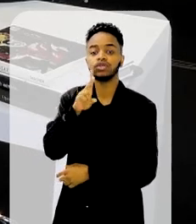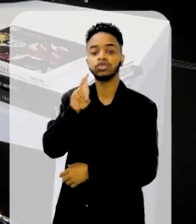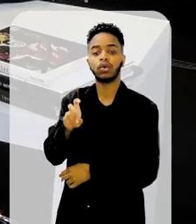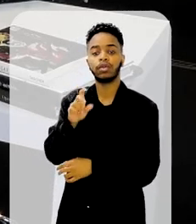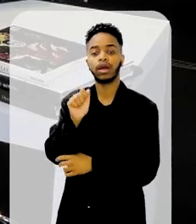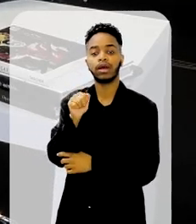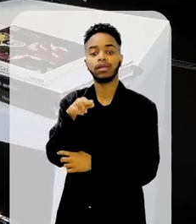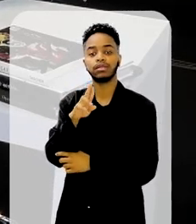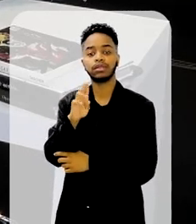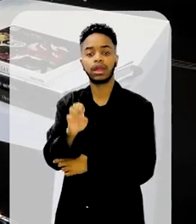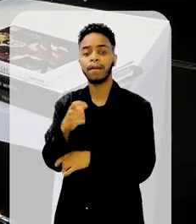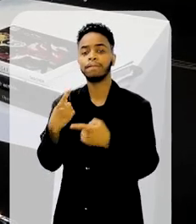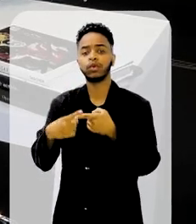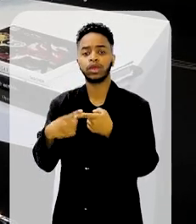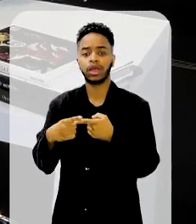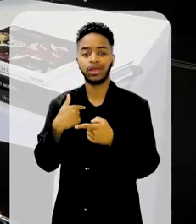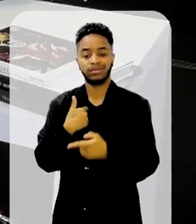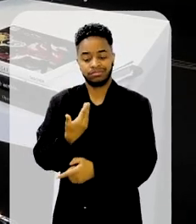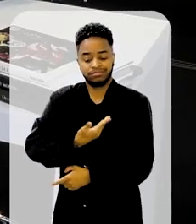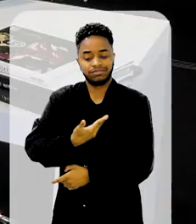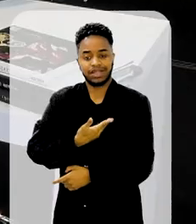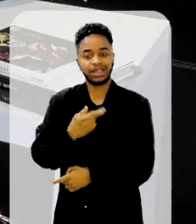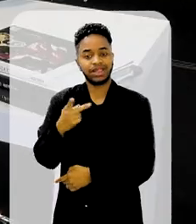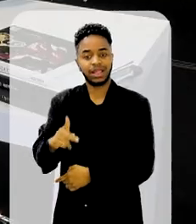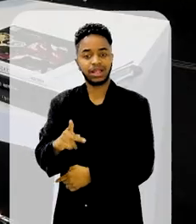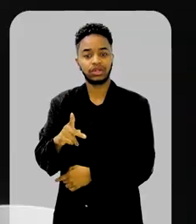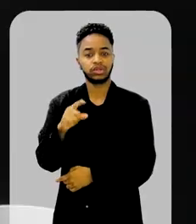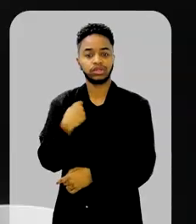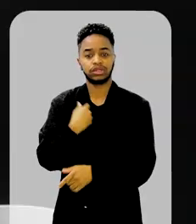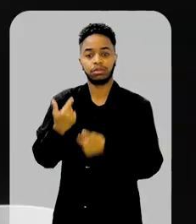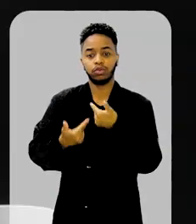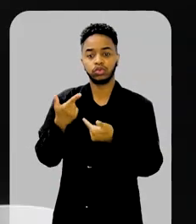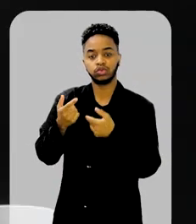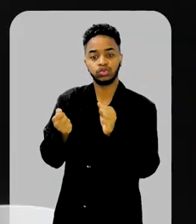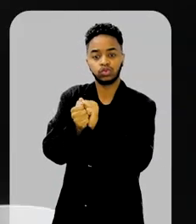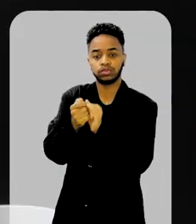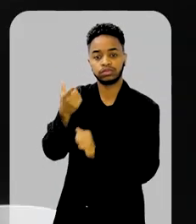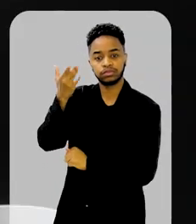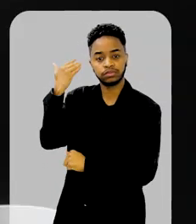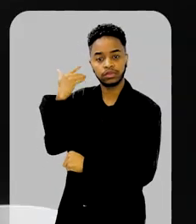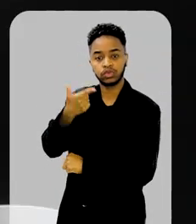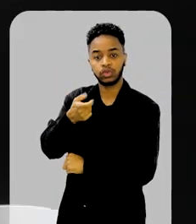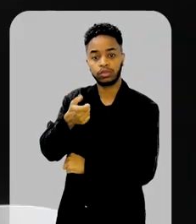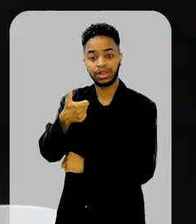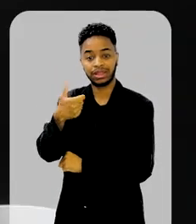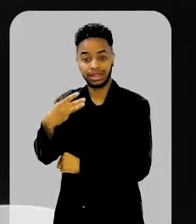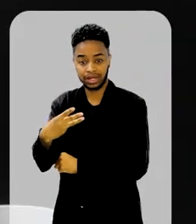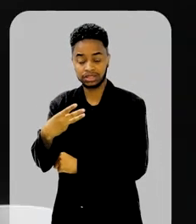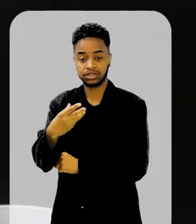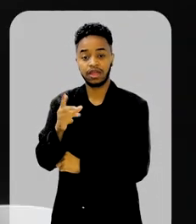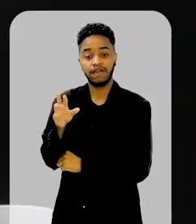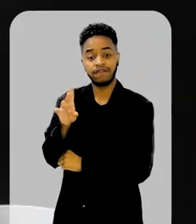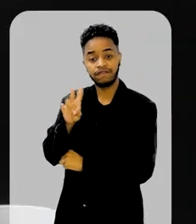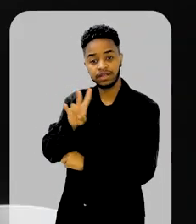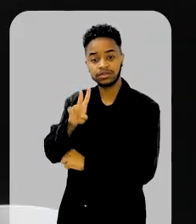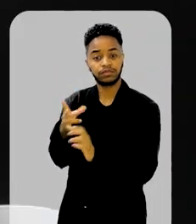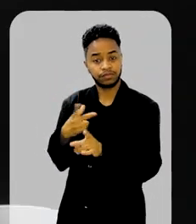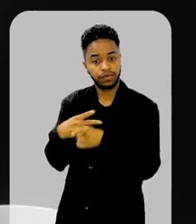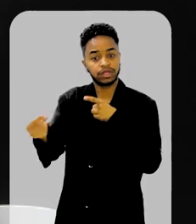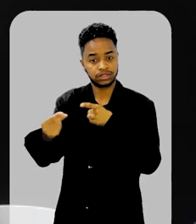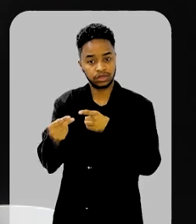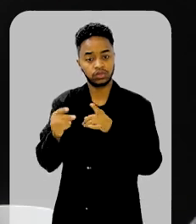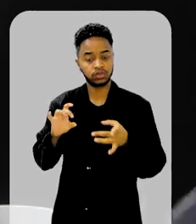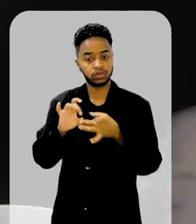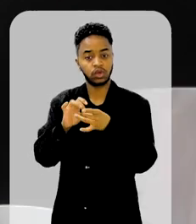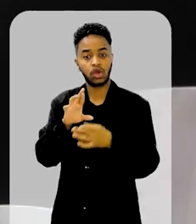o André e nesse Campo da amizade na verdade a gente trabalhou junto em 2013 V Isabel campeã com festa na